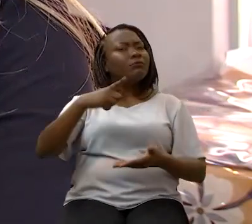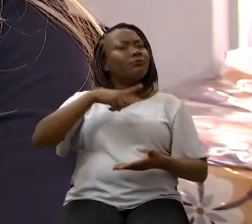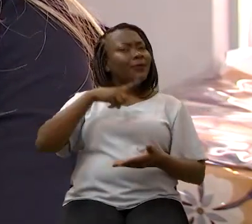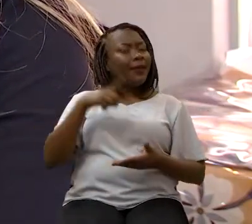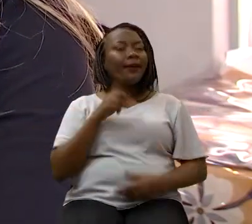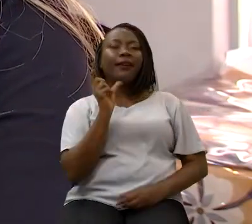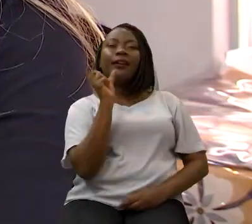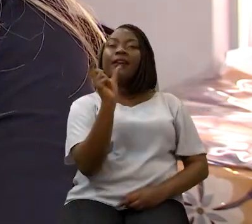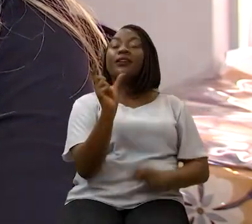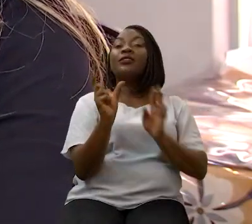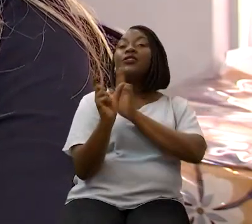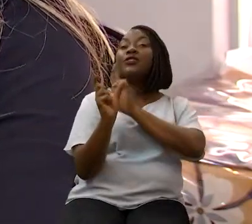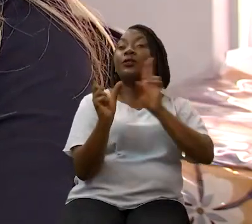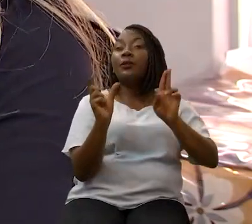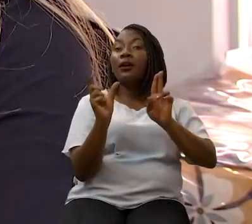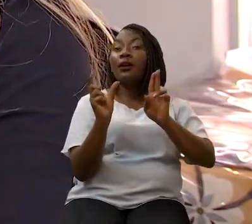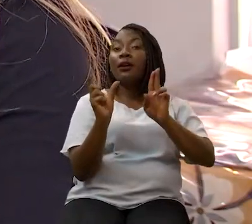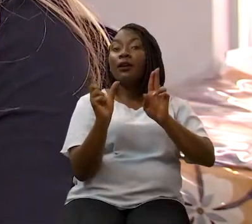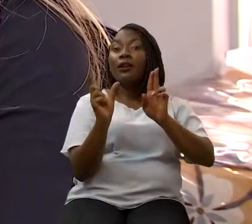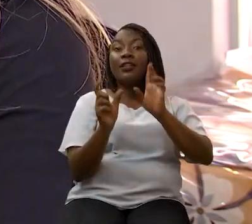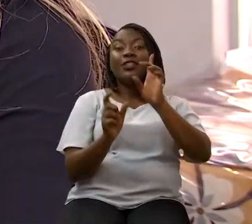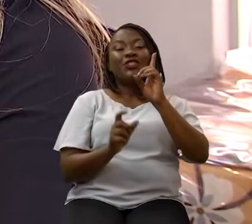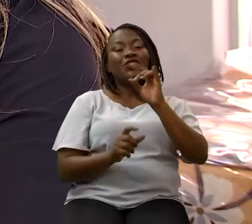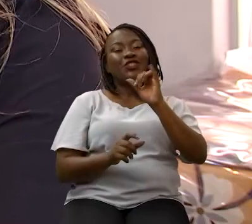gente até tem um termo que se chama